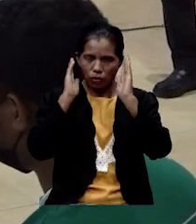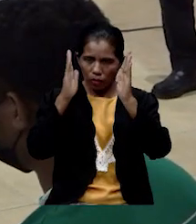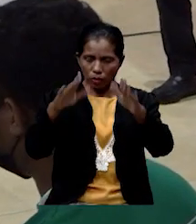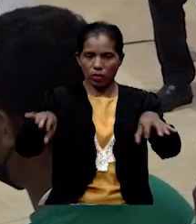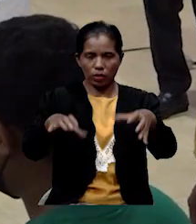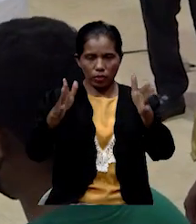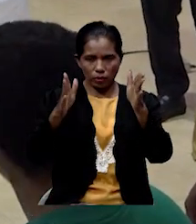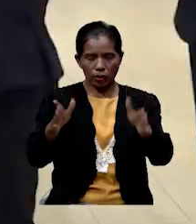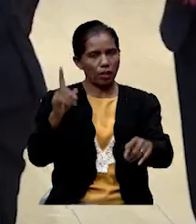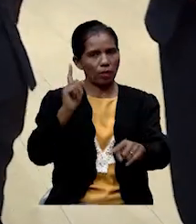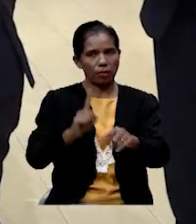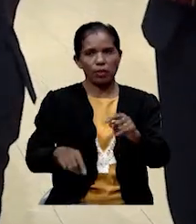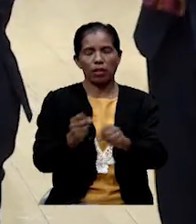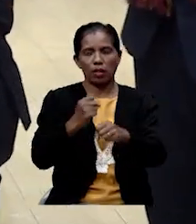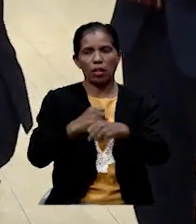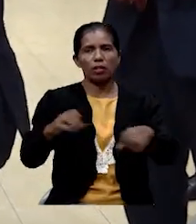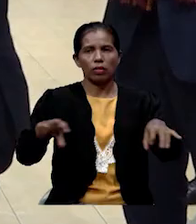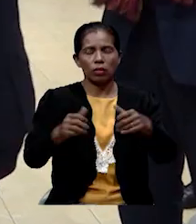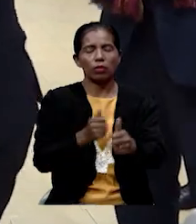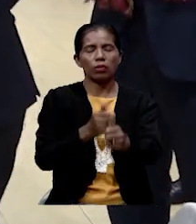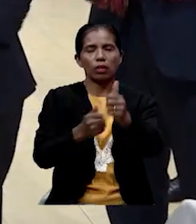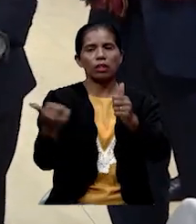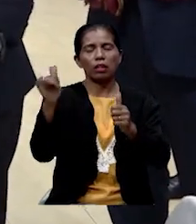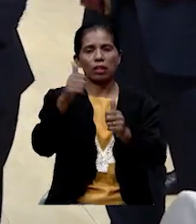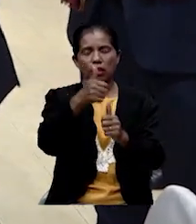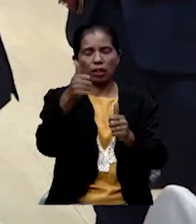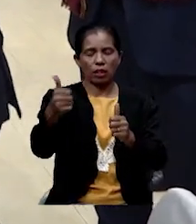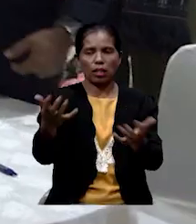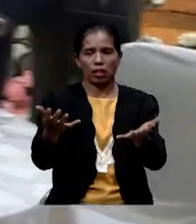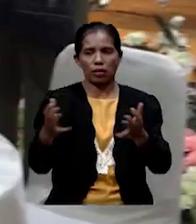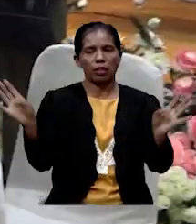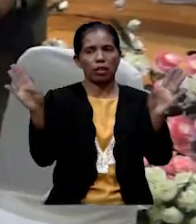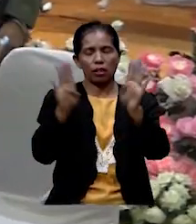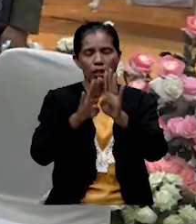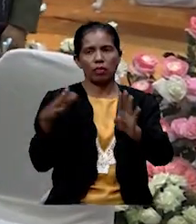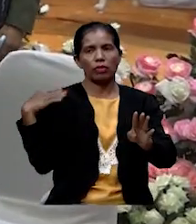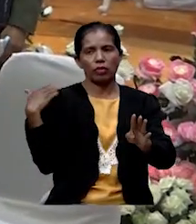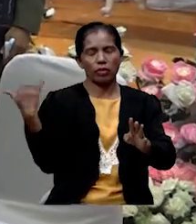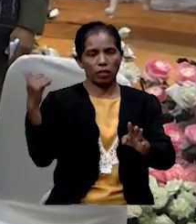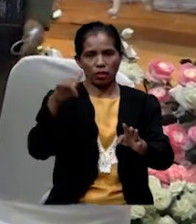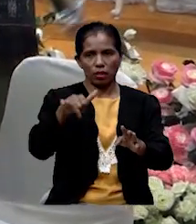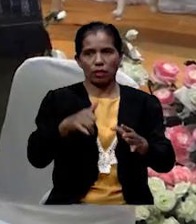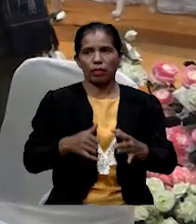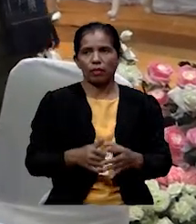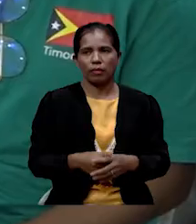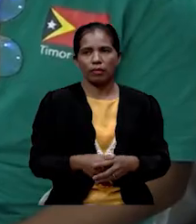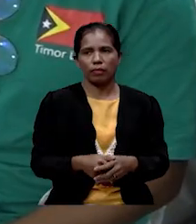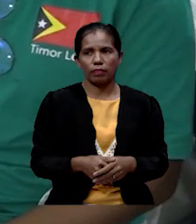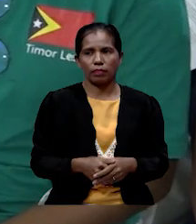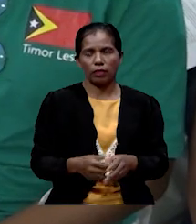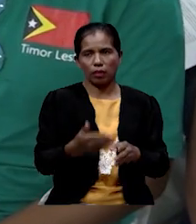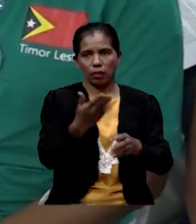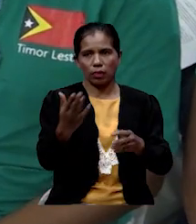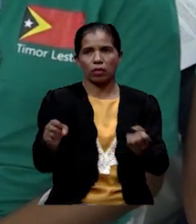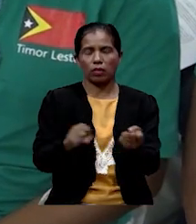trabalhador Sira Atulabele halo serviço tir ida idak ni hakarak, ho de takadalan ba zoven Sira tirmaim. Da bot Sira contribui